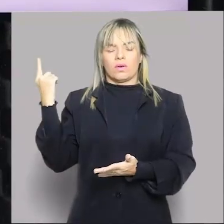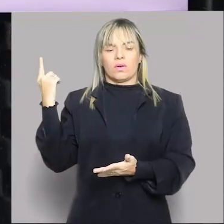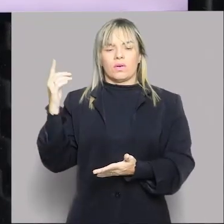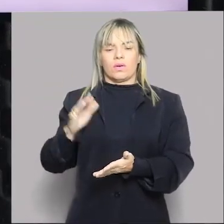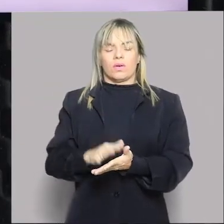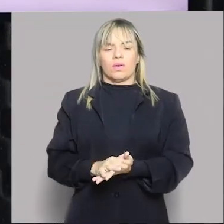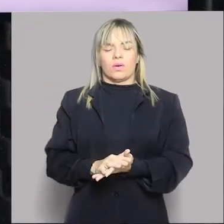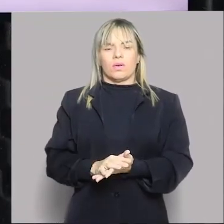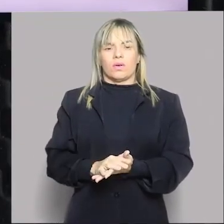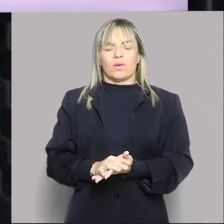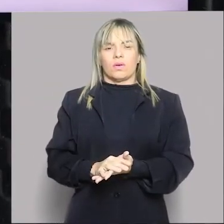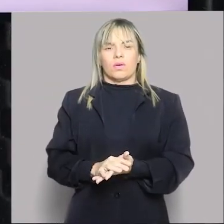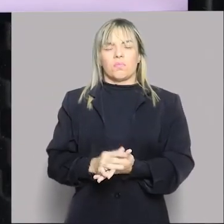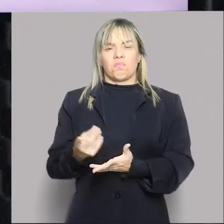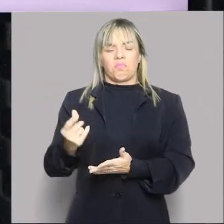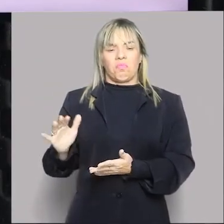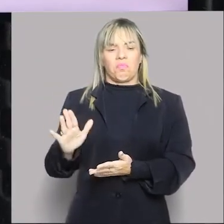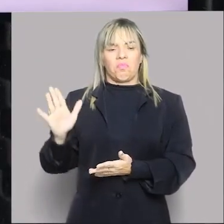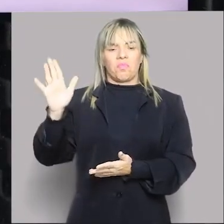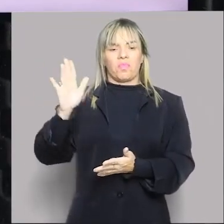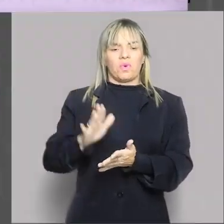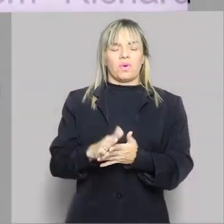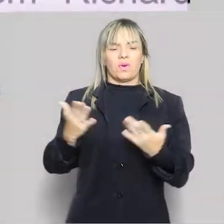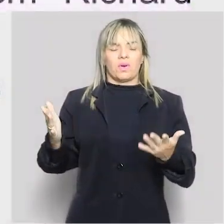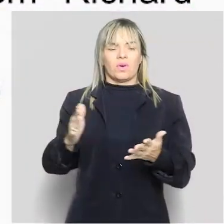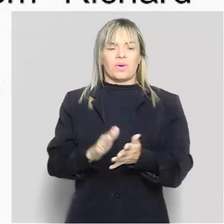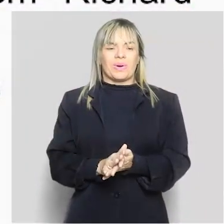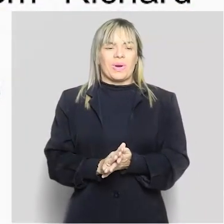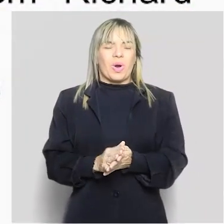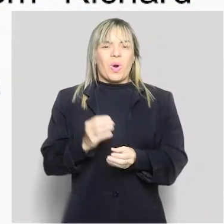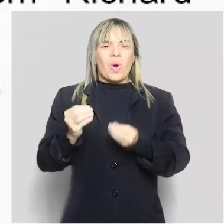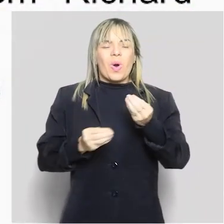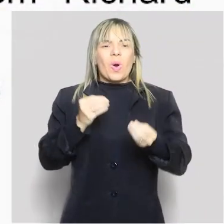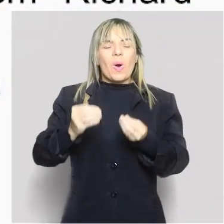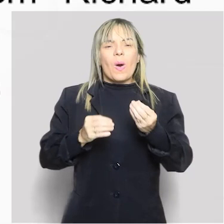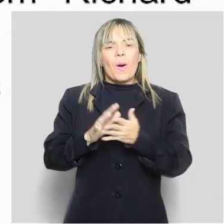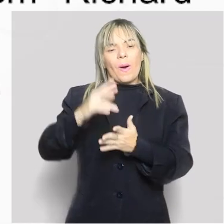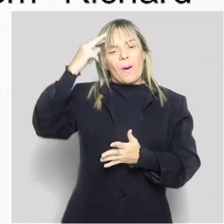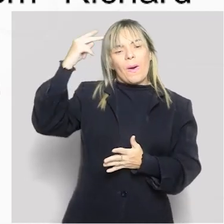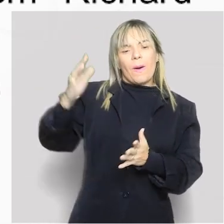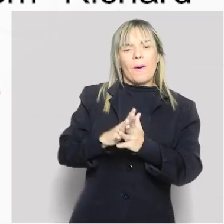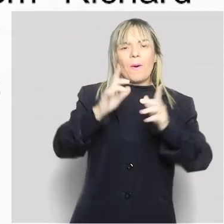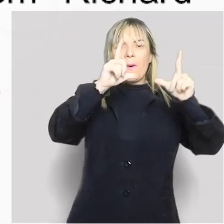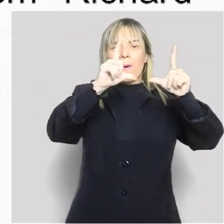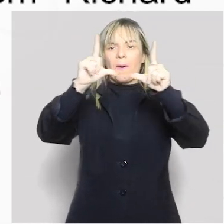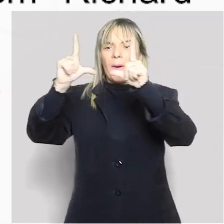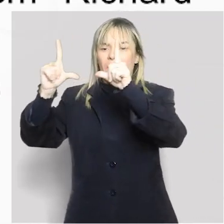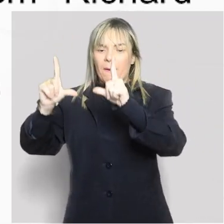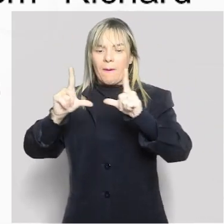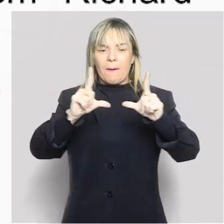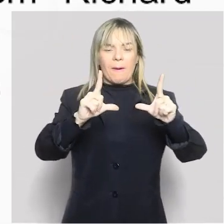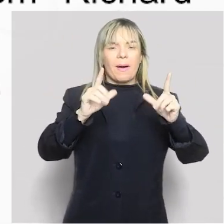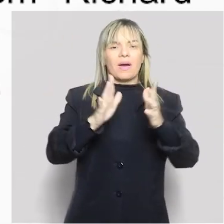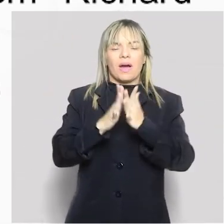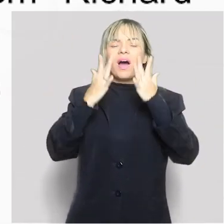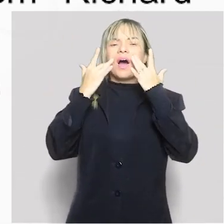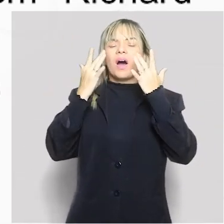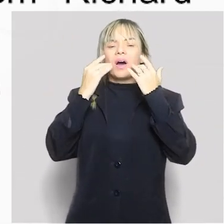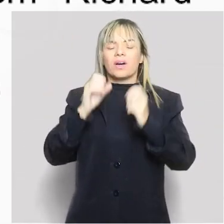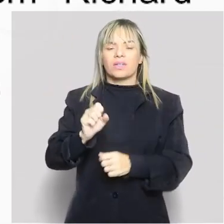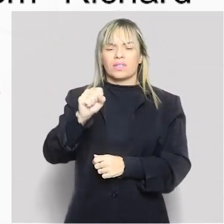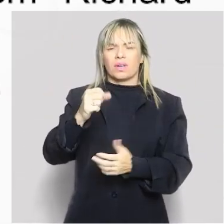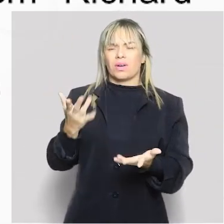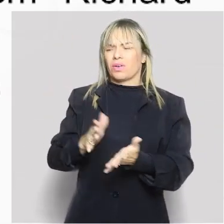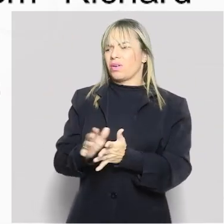né? Histórias em quadrinhos. Professor, histórias em quadrinhos é arte? Com certeza. Alguém me perguntou, isso é para